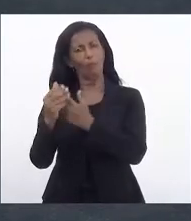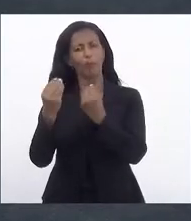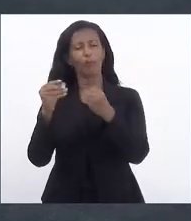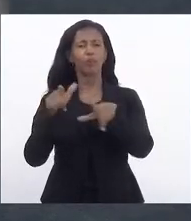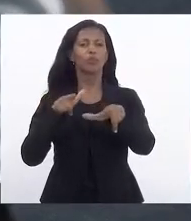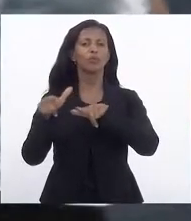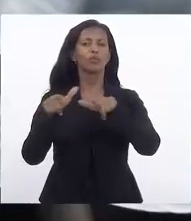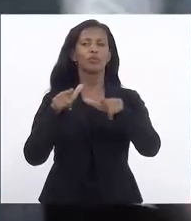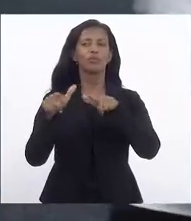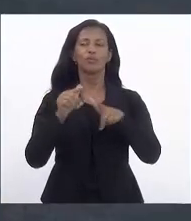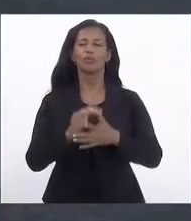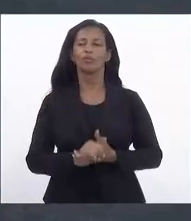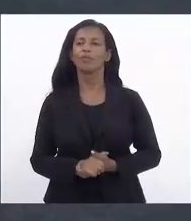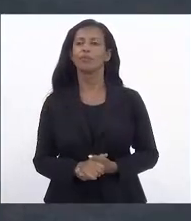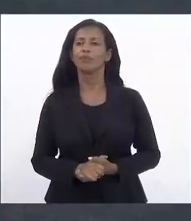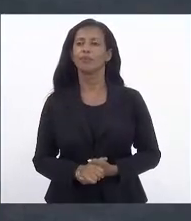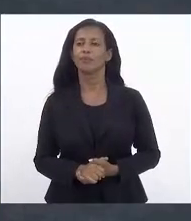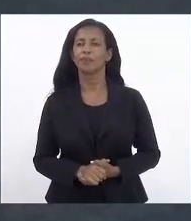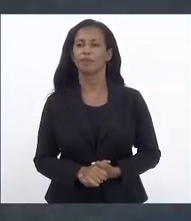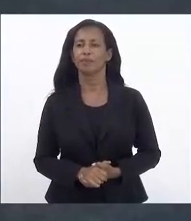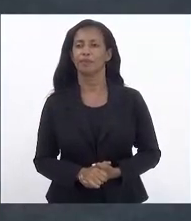trabalho da da